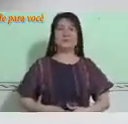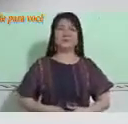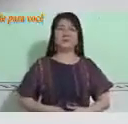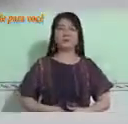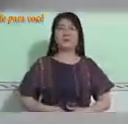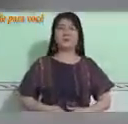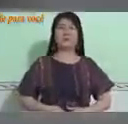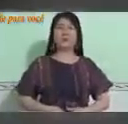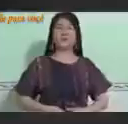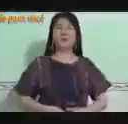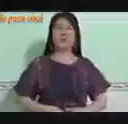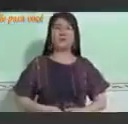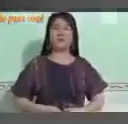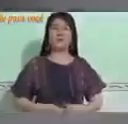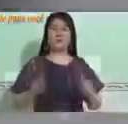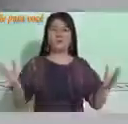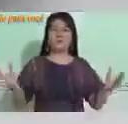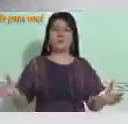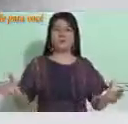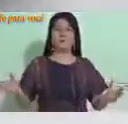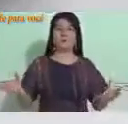presente.